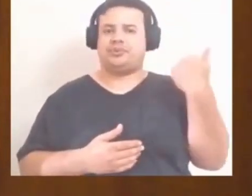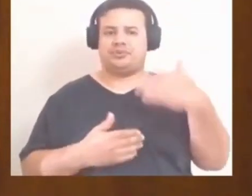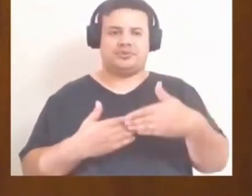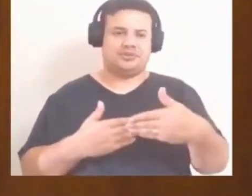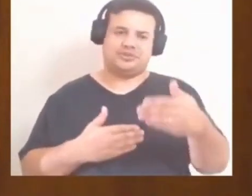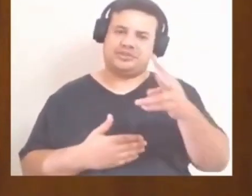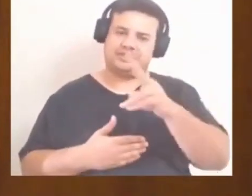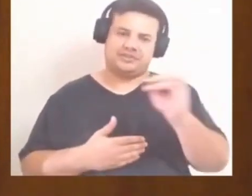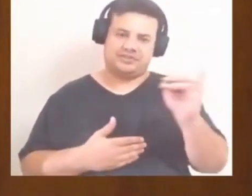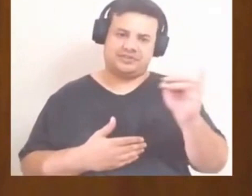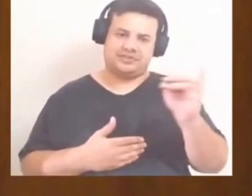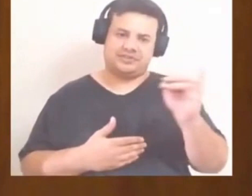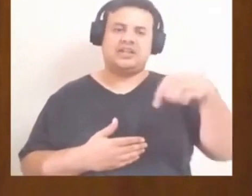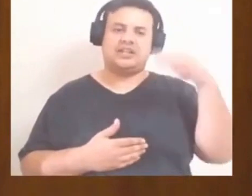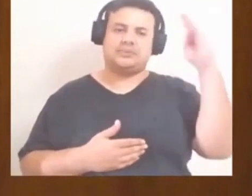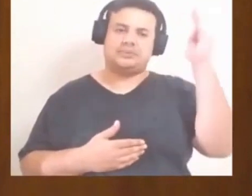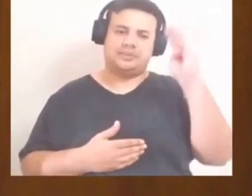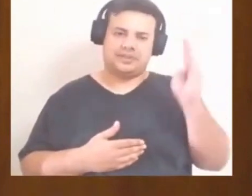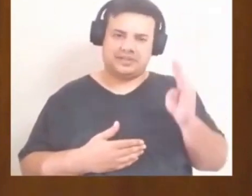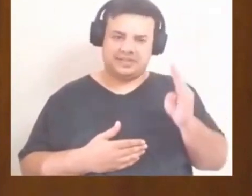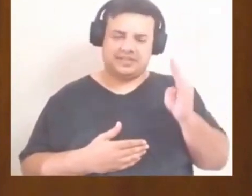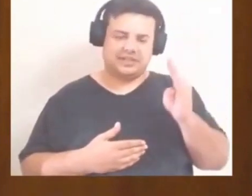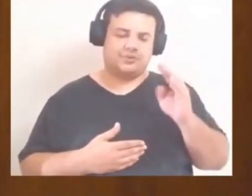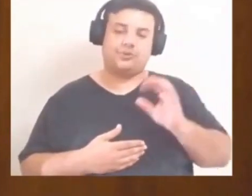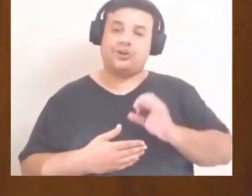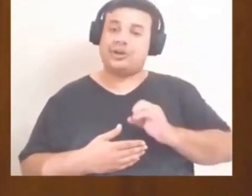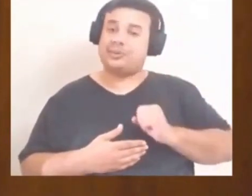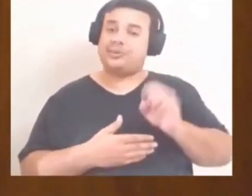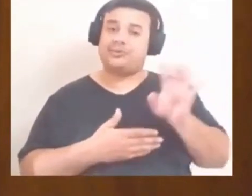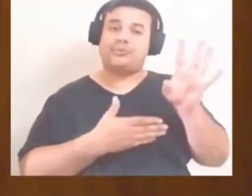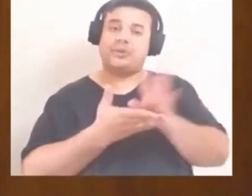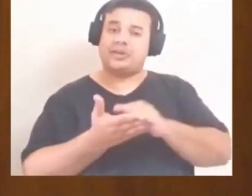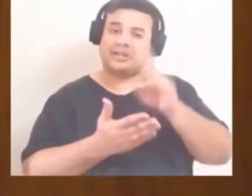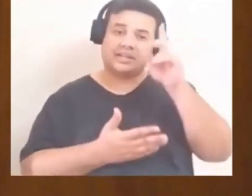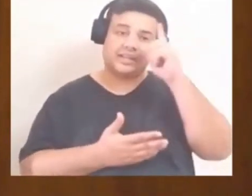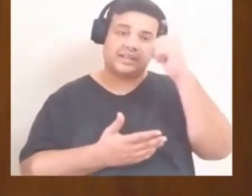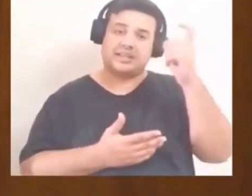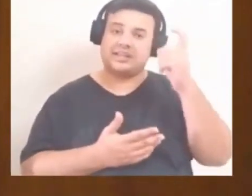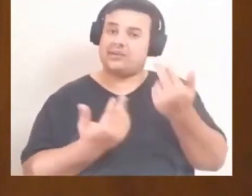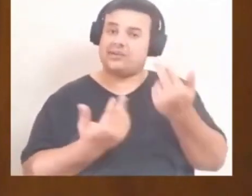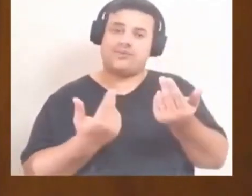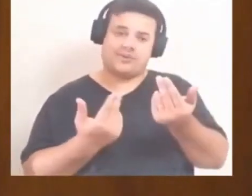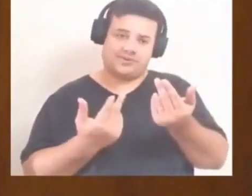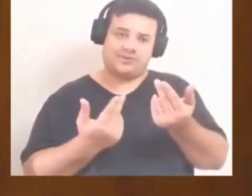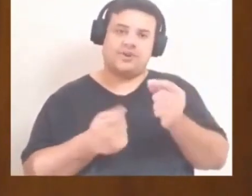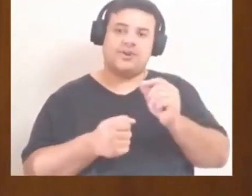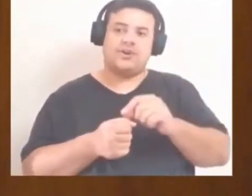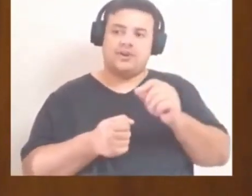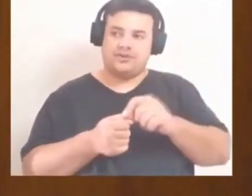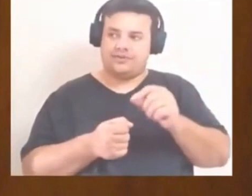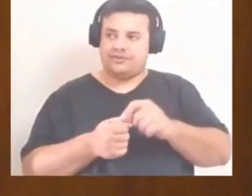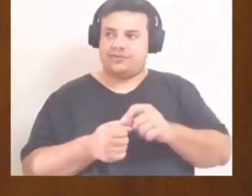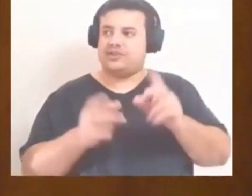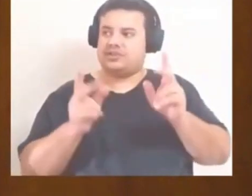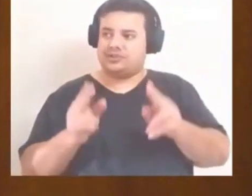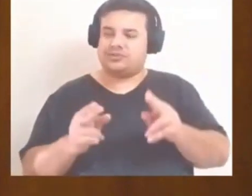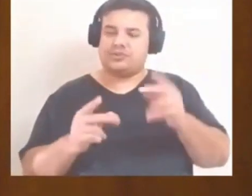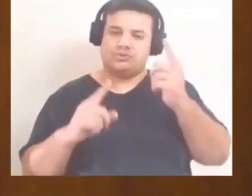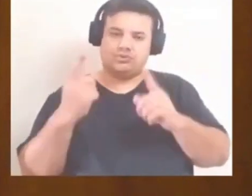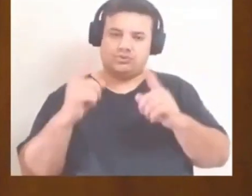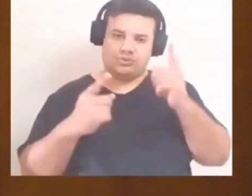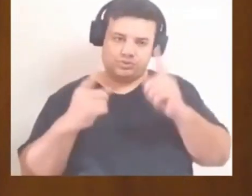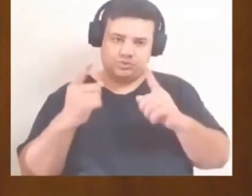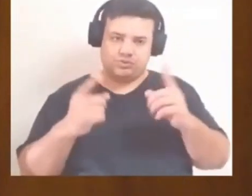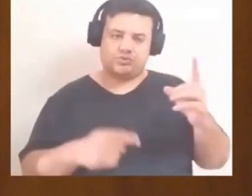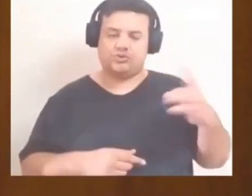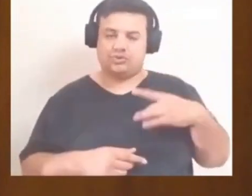adoram copiar ideias mirabolantes importadas estão copiando a ideia genocida chilena e trazendo para o